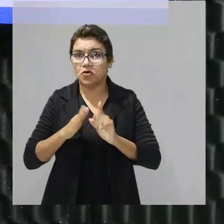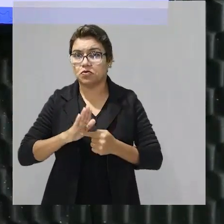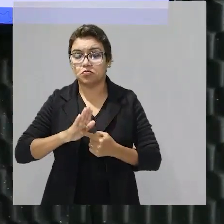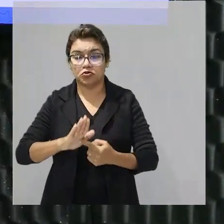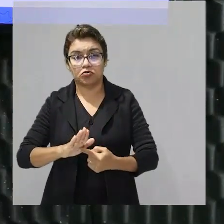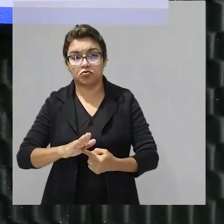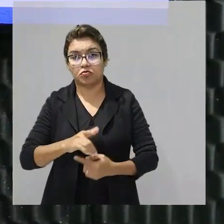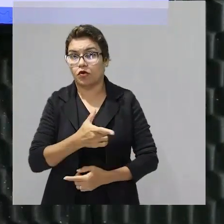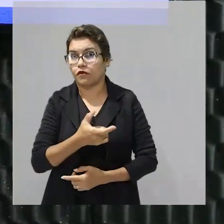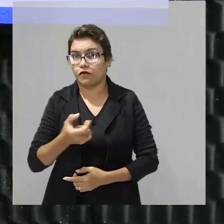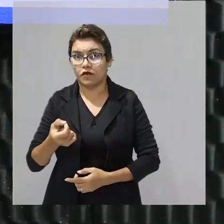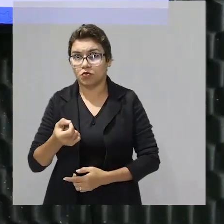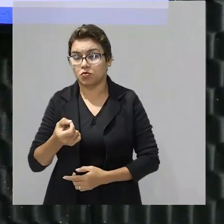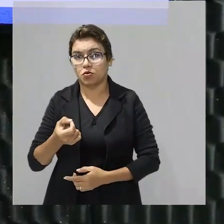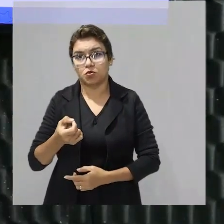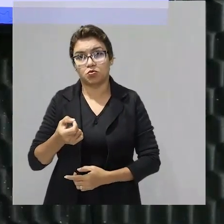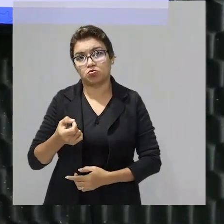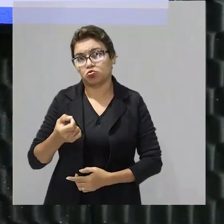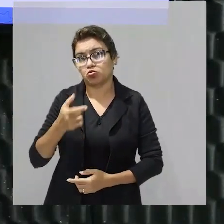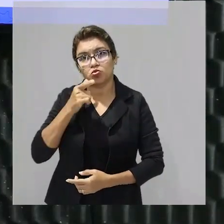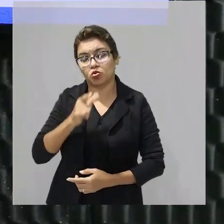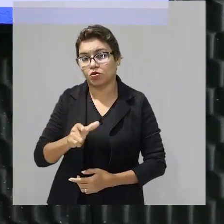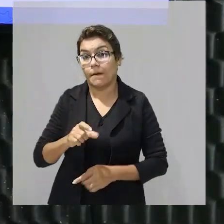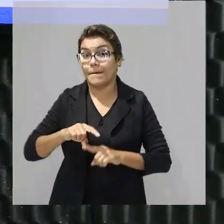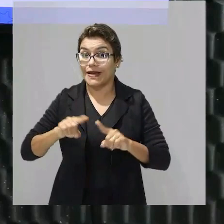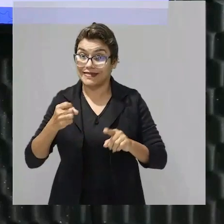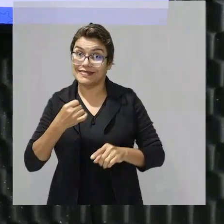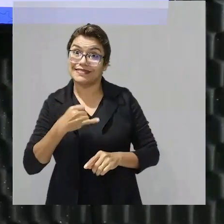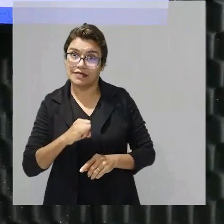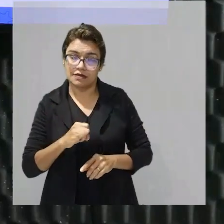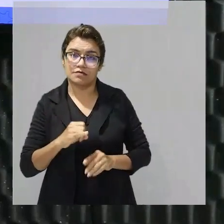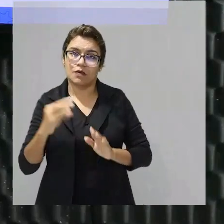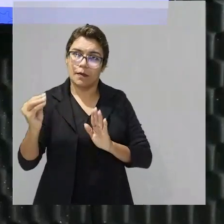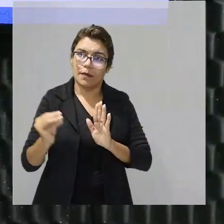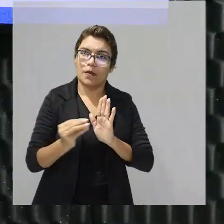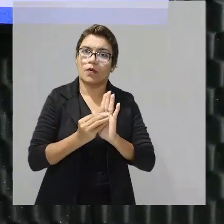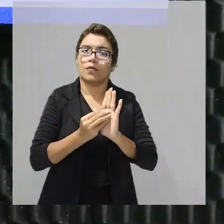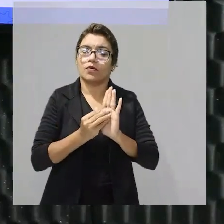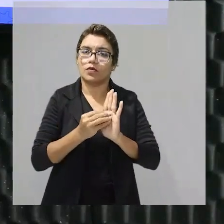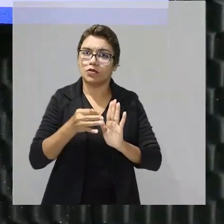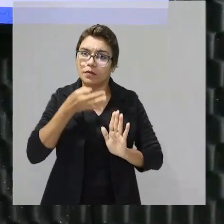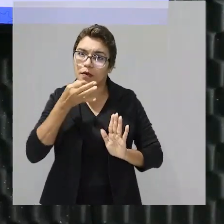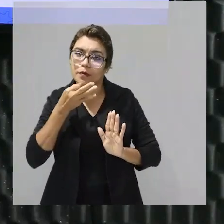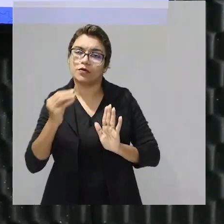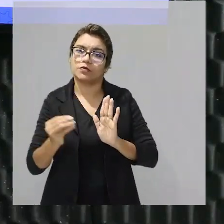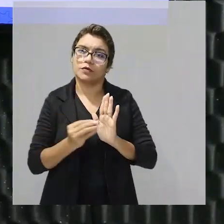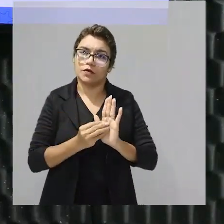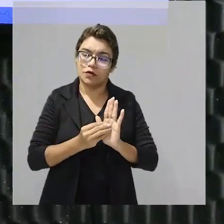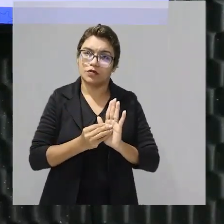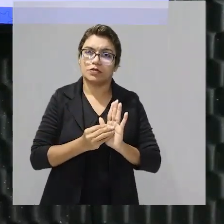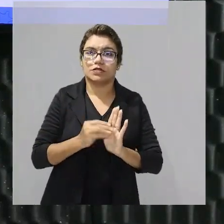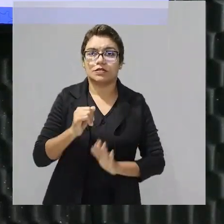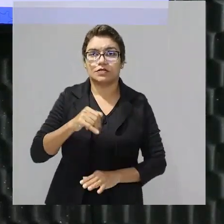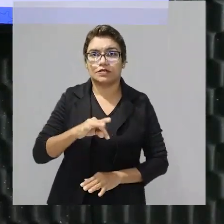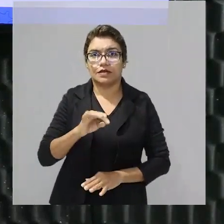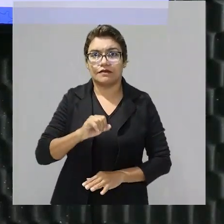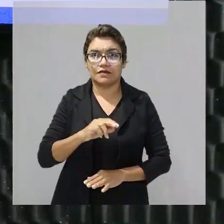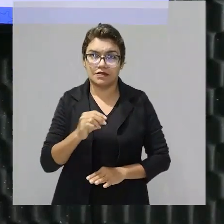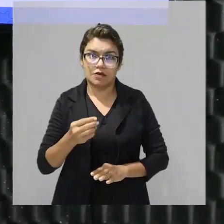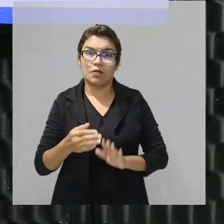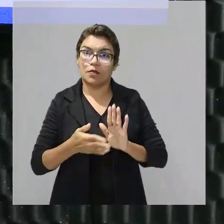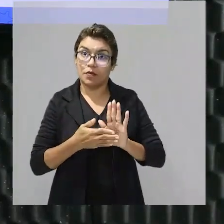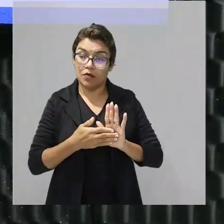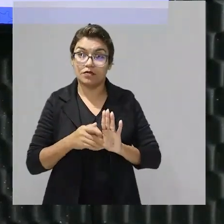competência, que é específica da proposta de intervenção. A apresentação de uma proposta de